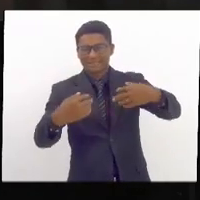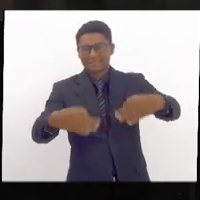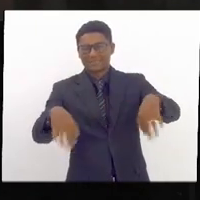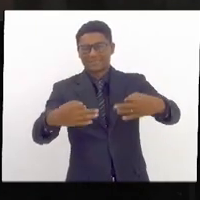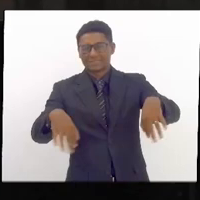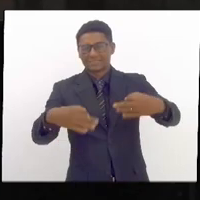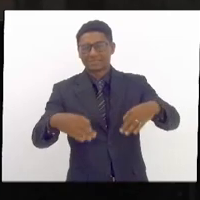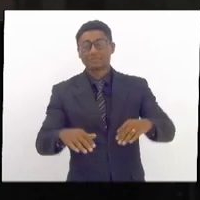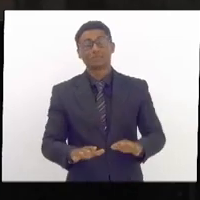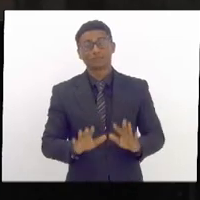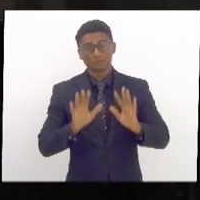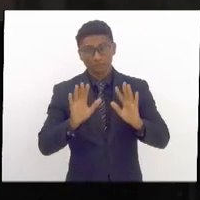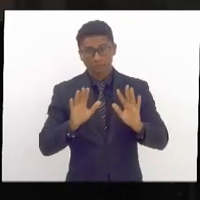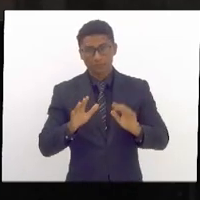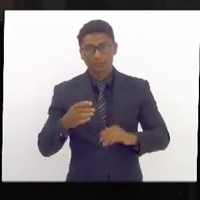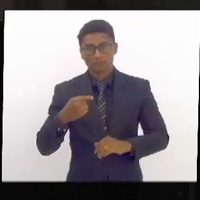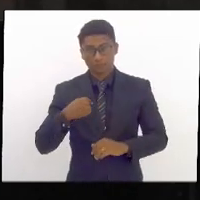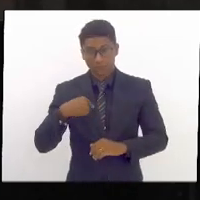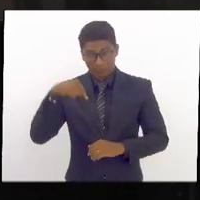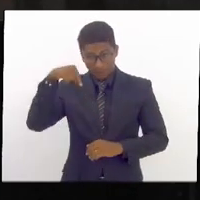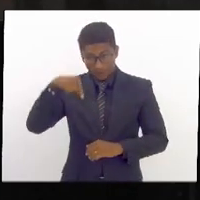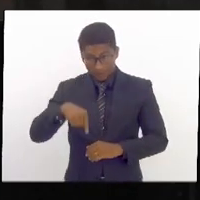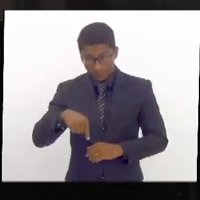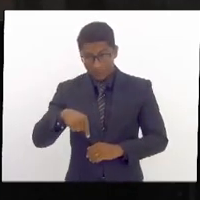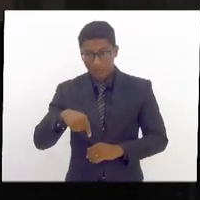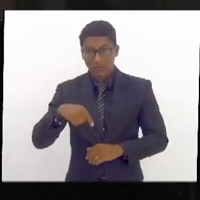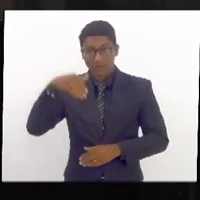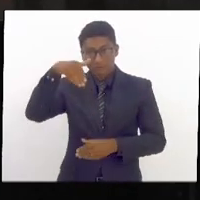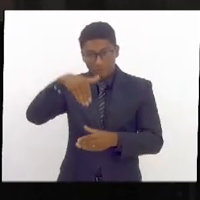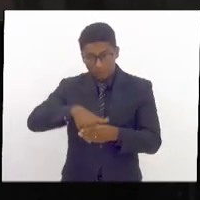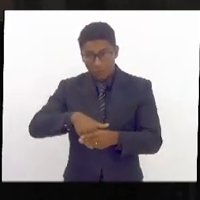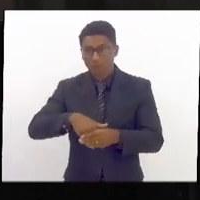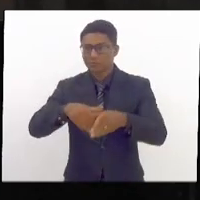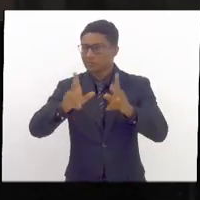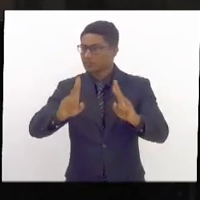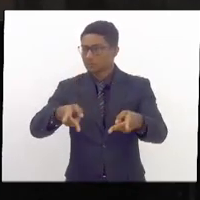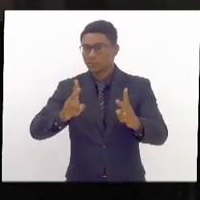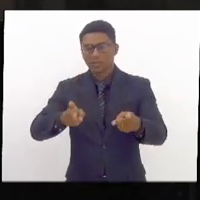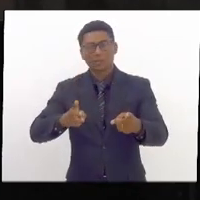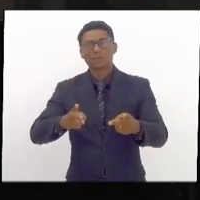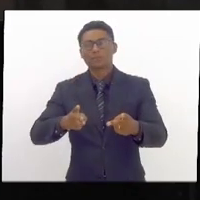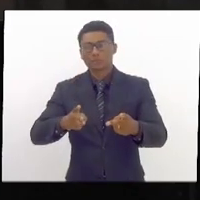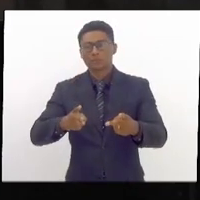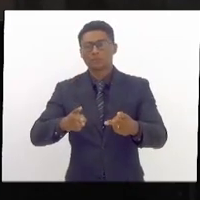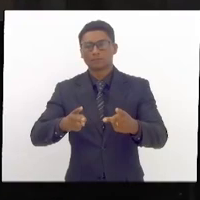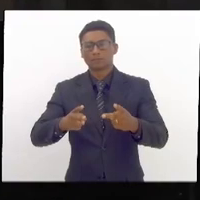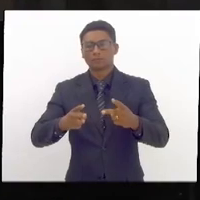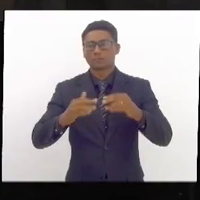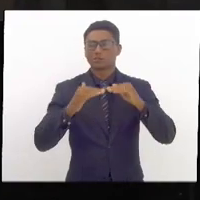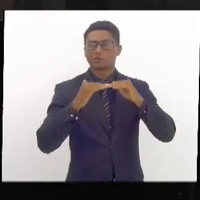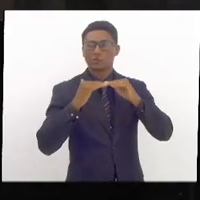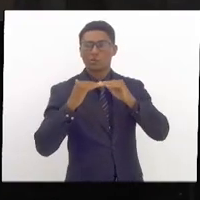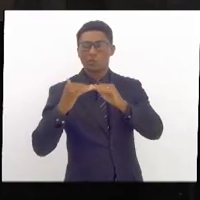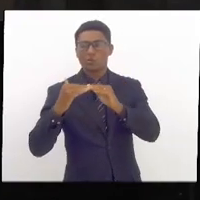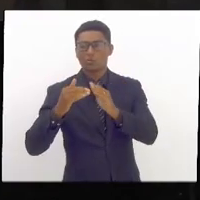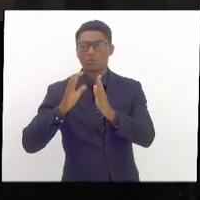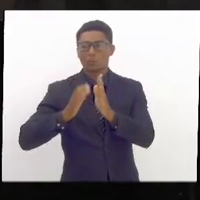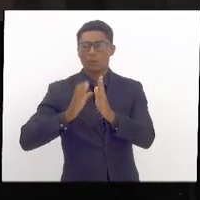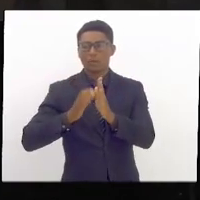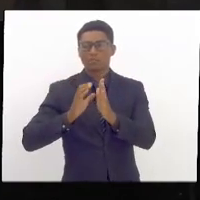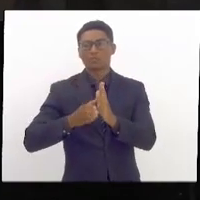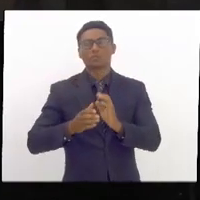qualquer maneira, enquanto aqui eu tiver, o meu voto será acompanhando a minha bancada. Muito